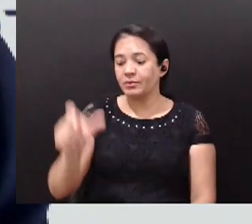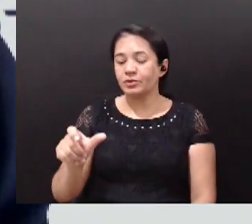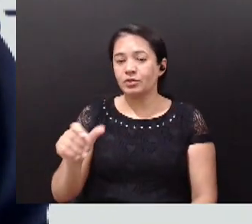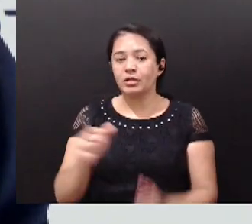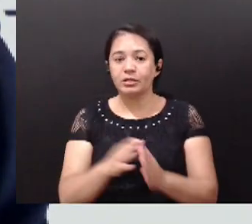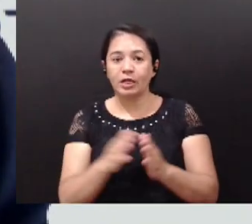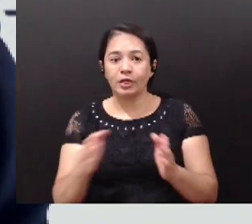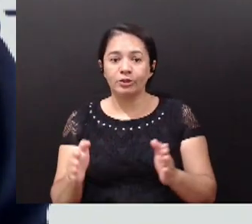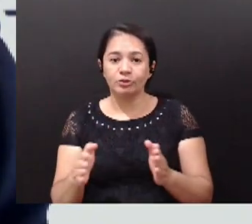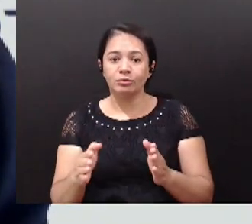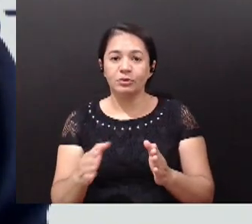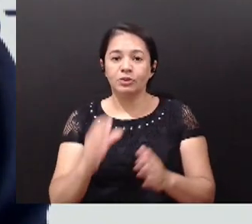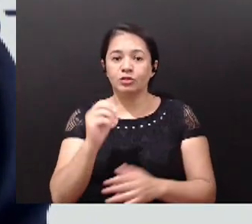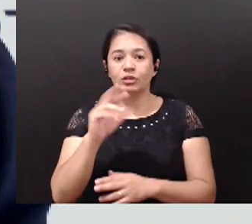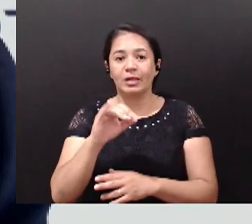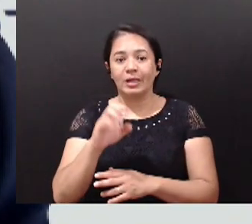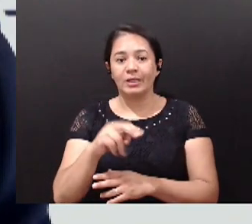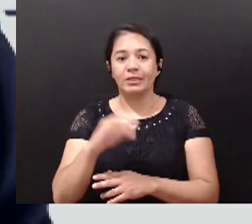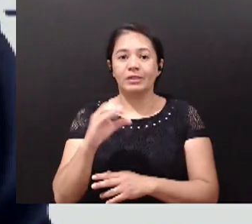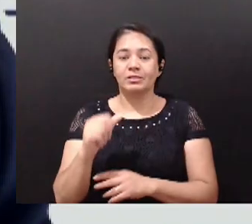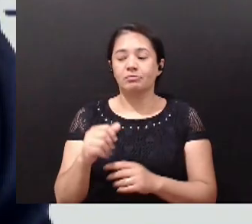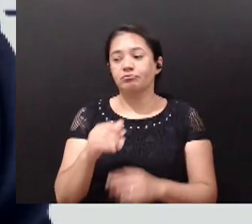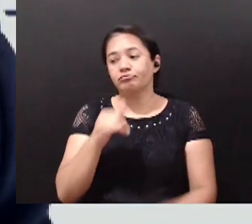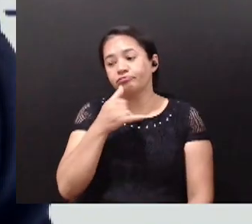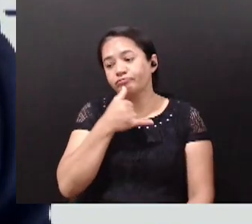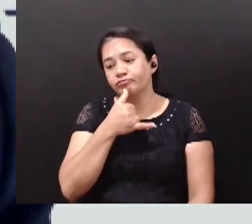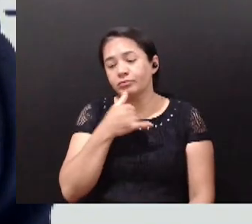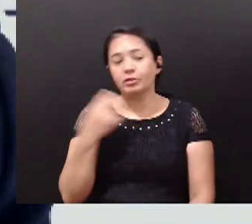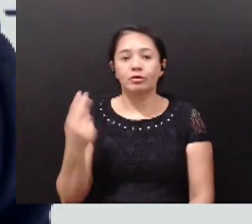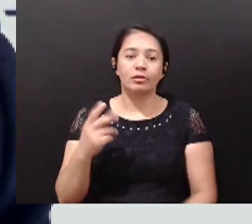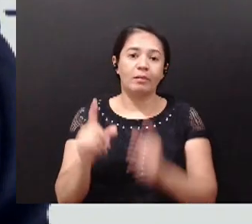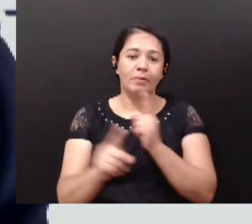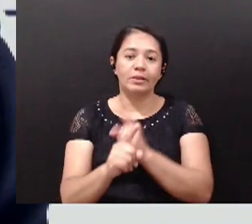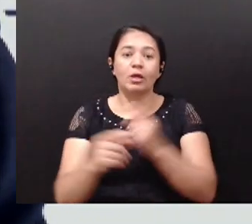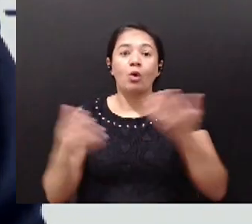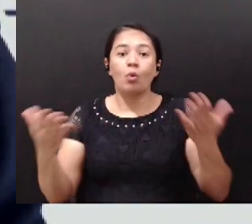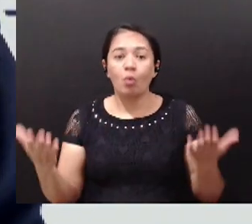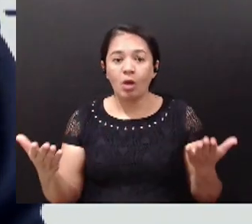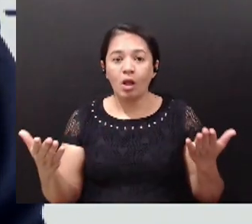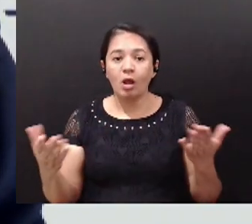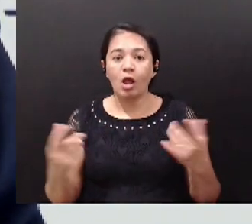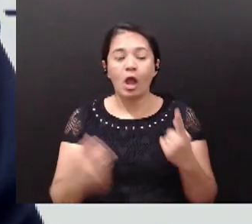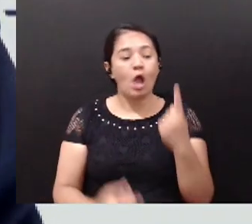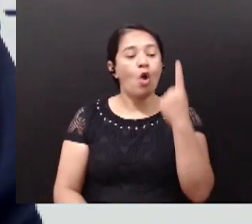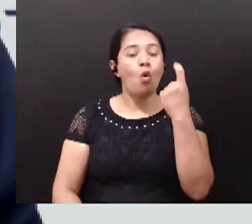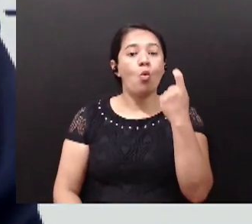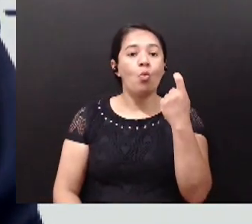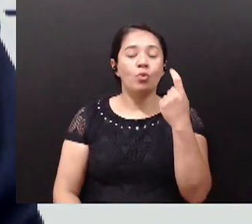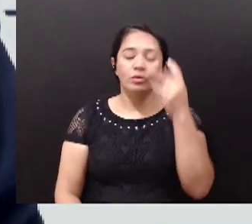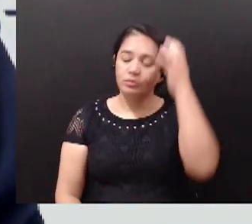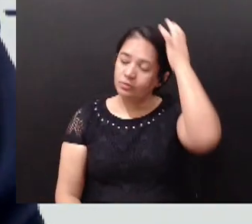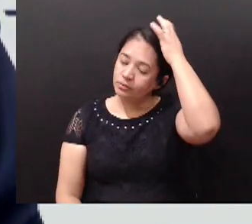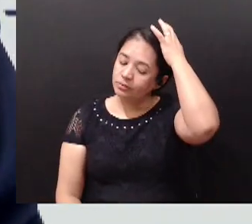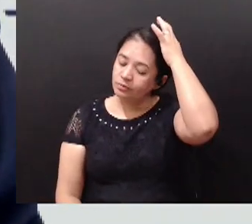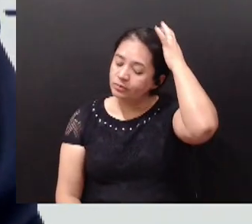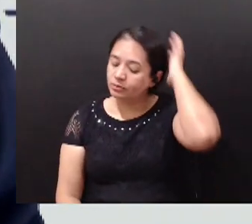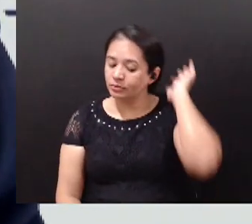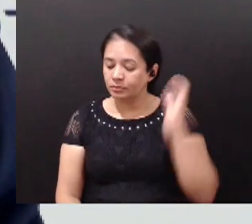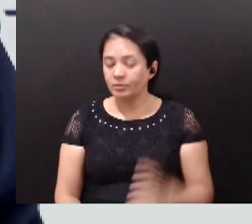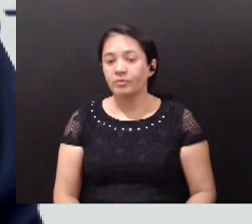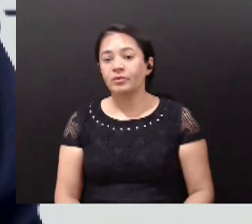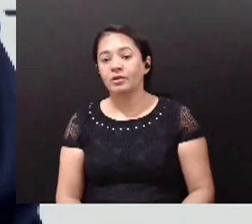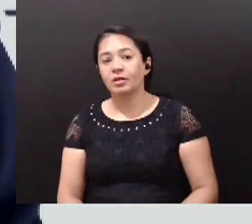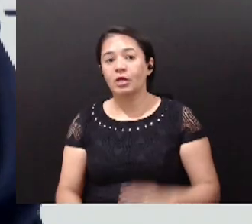infelizmente ele vai ter seu atendimento negado. Qual é a única exceção deste item, se for um caso de urgência